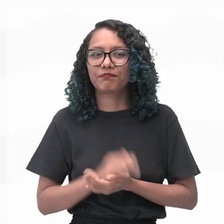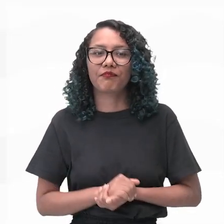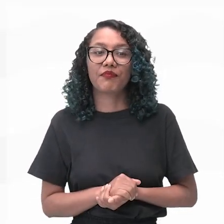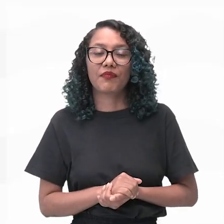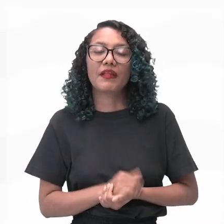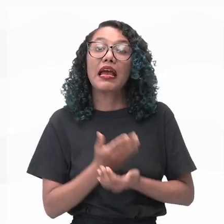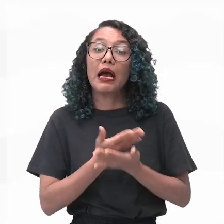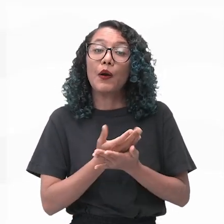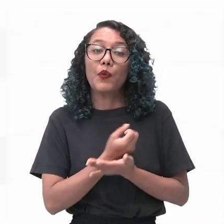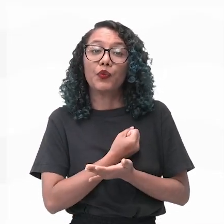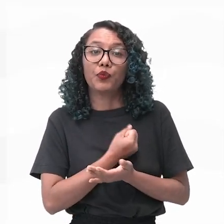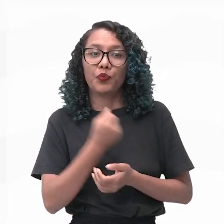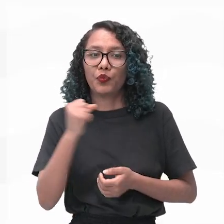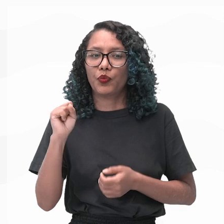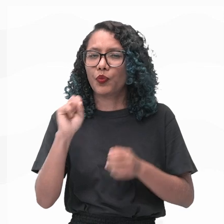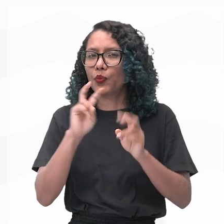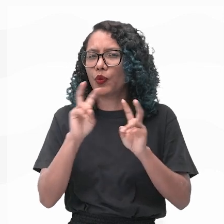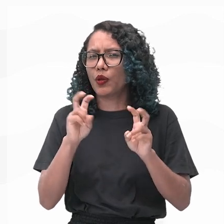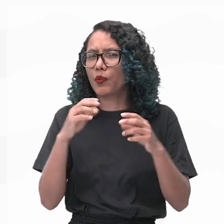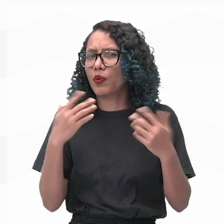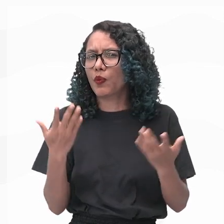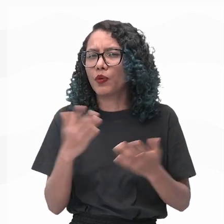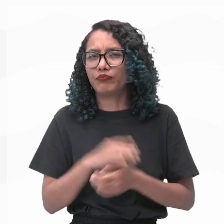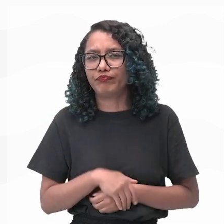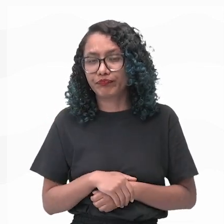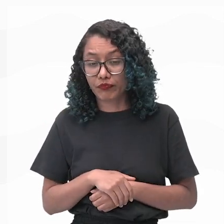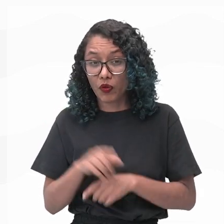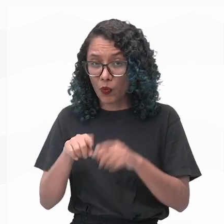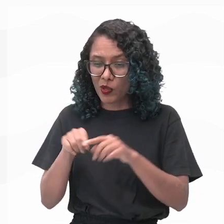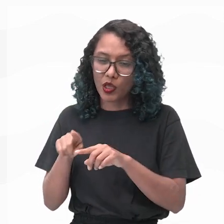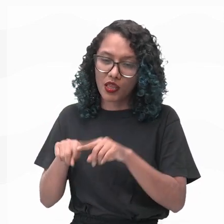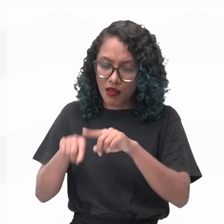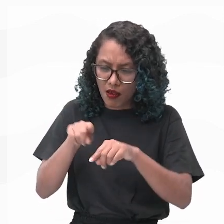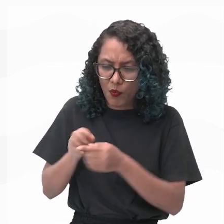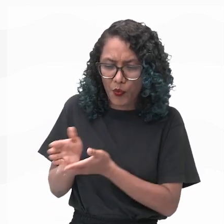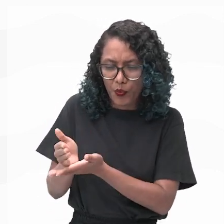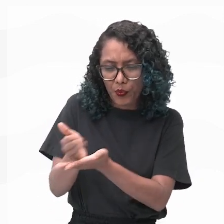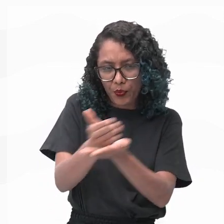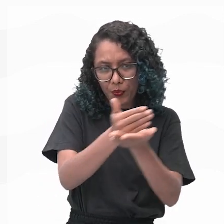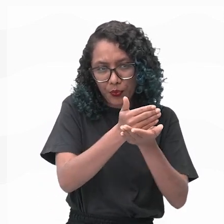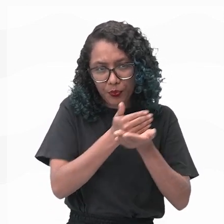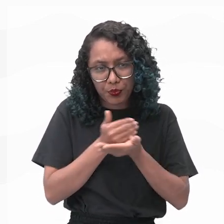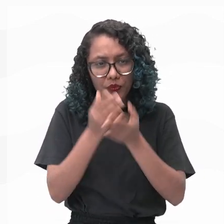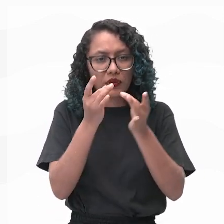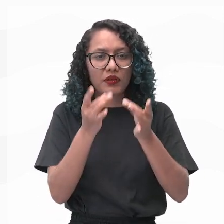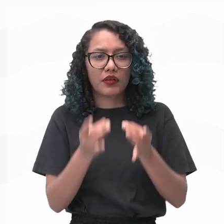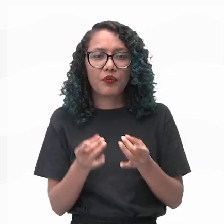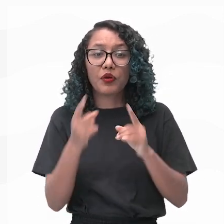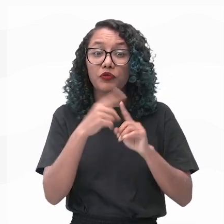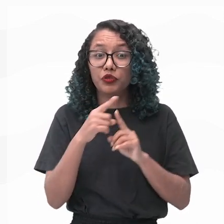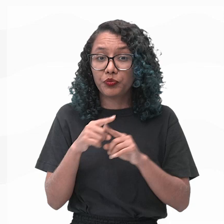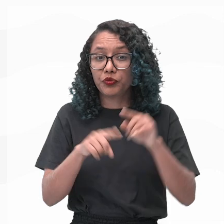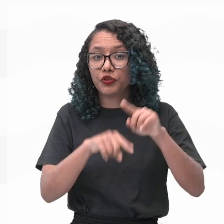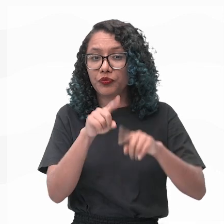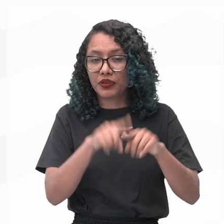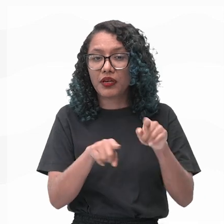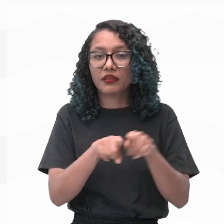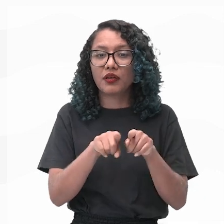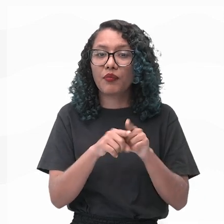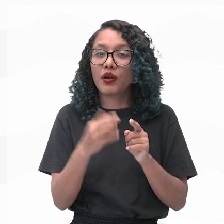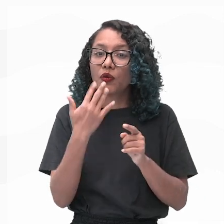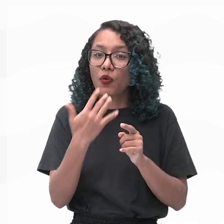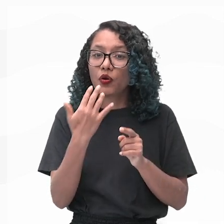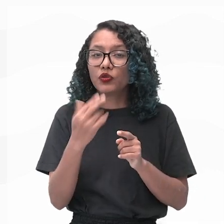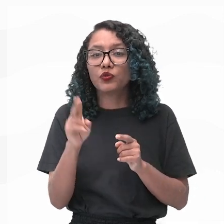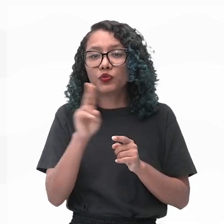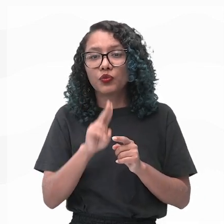Aula de número 8, objeto do conhecimento, coleta mundo. Detalhamento, categorias de resíduos e cores